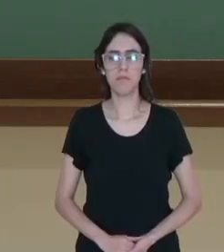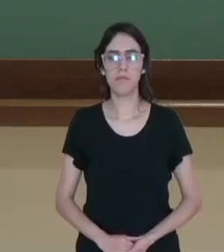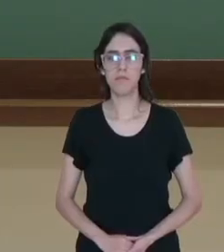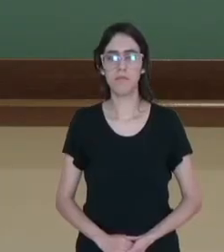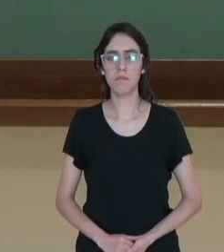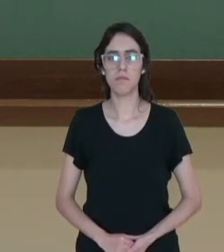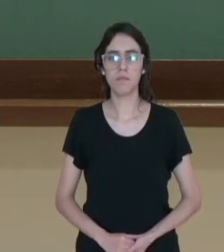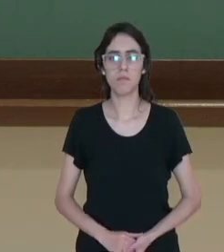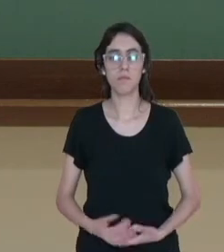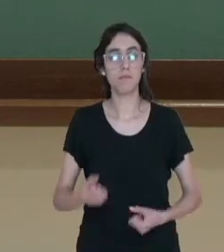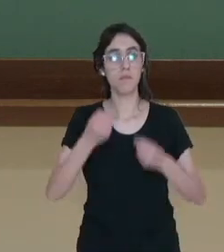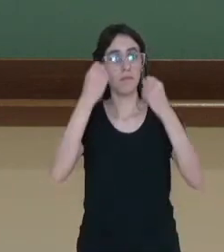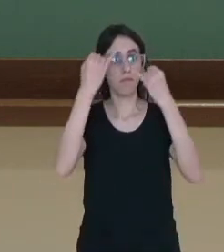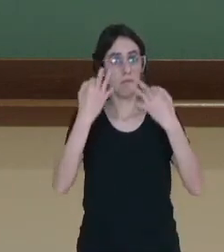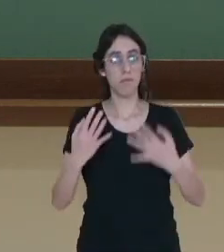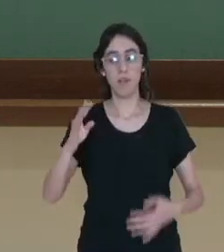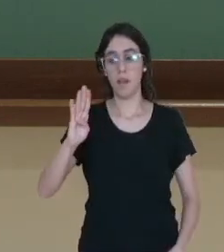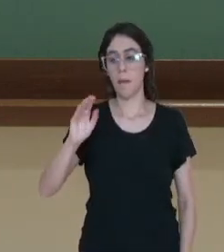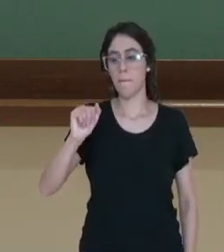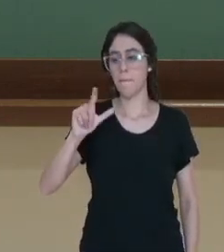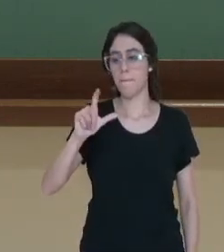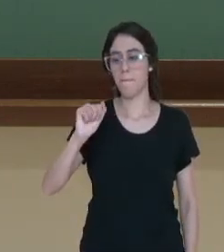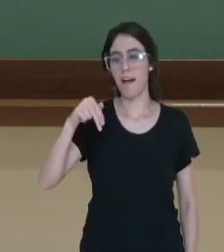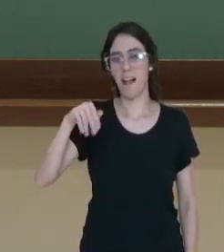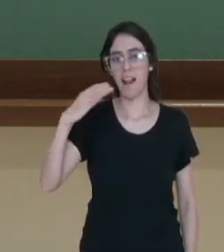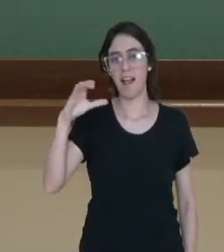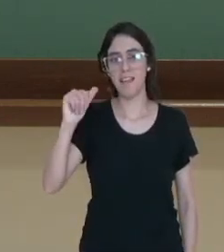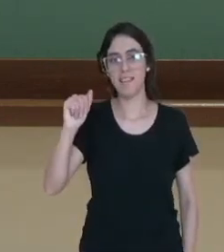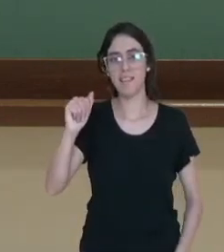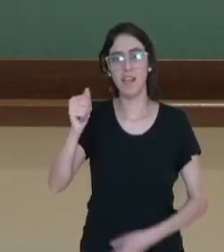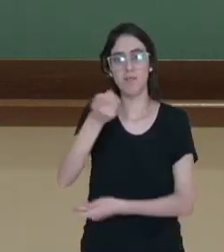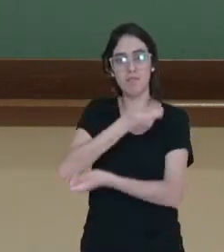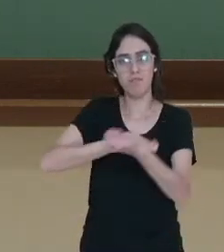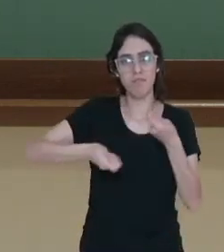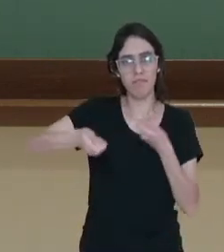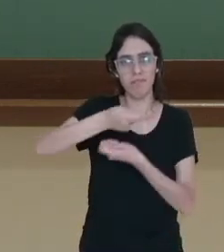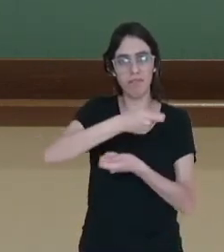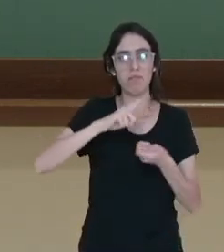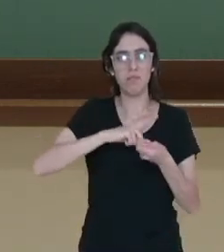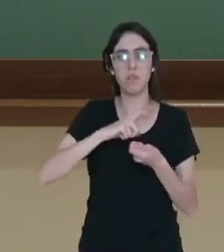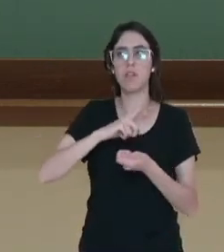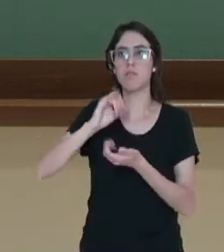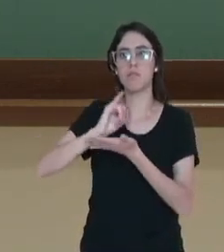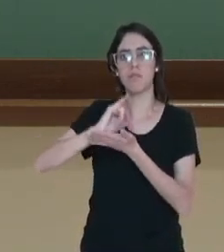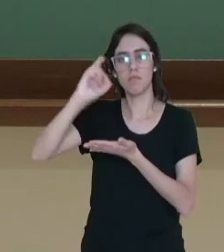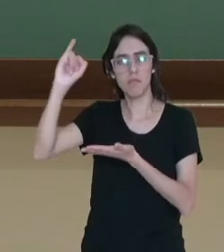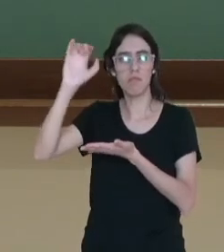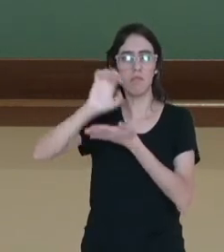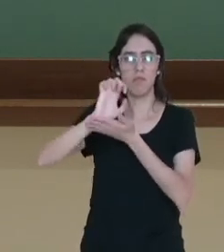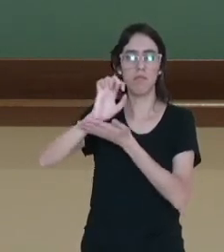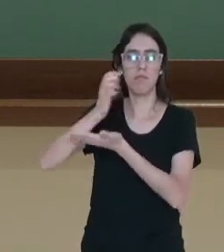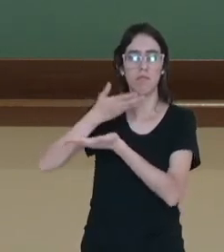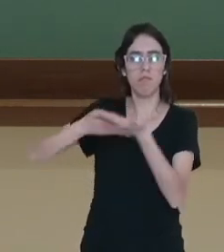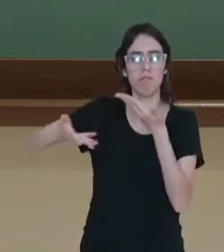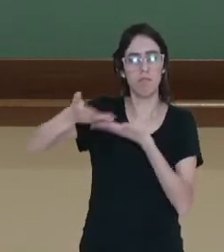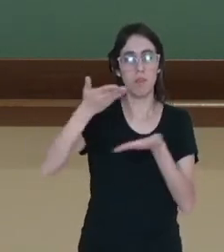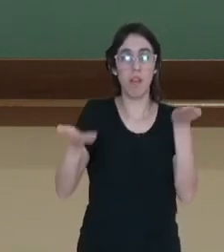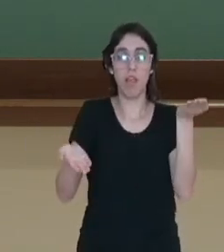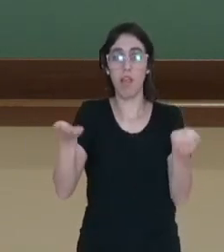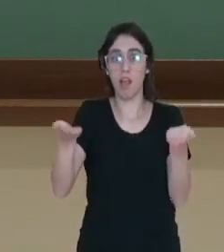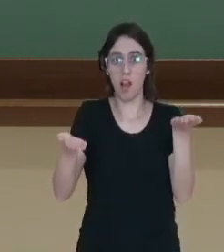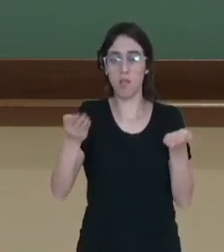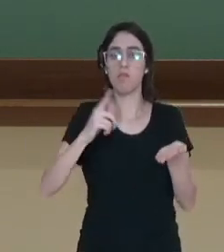Estamos falando em balança comercial, ou seja, esse equilíbrio entre exportações e importações.